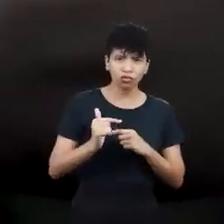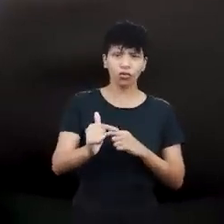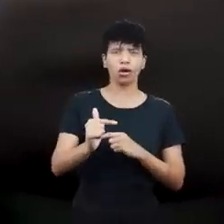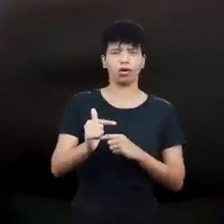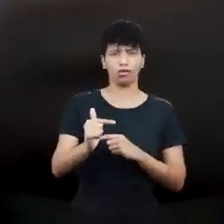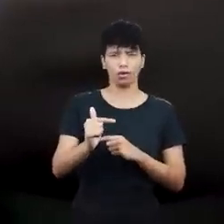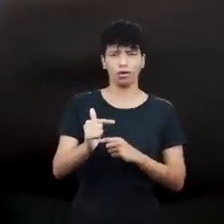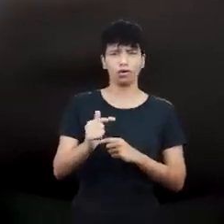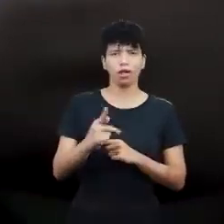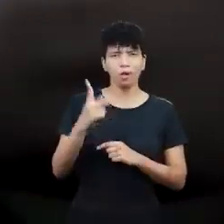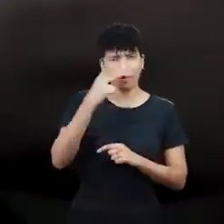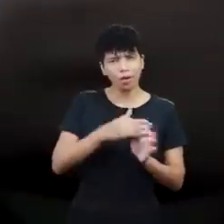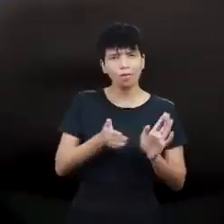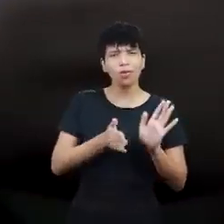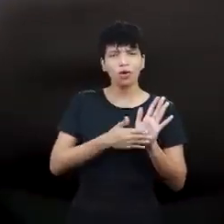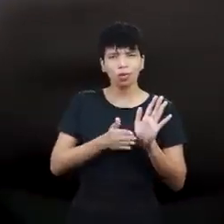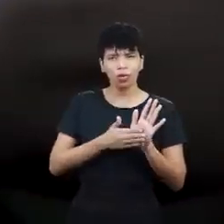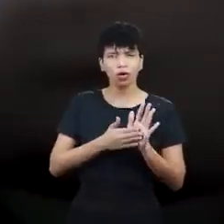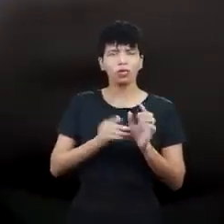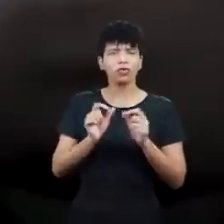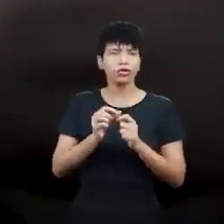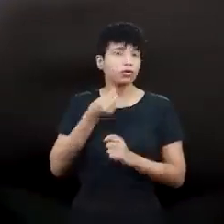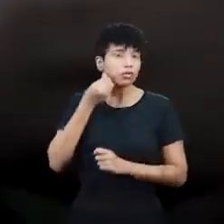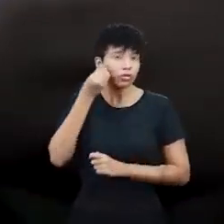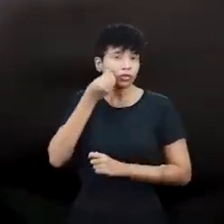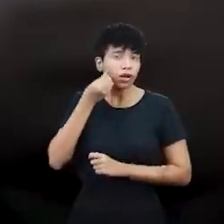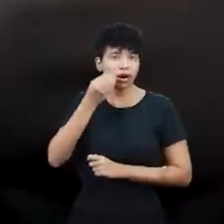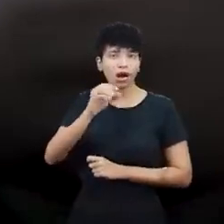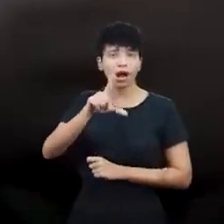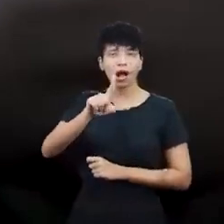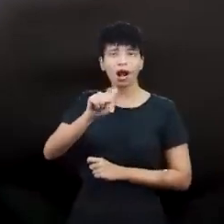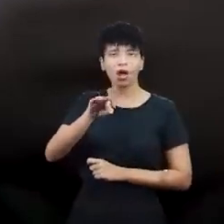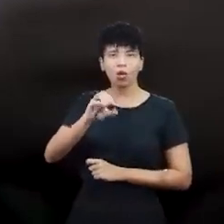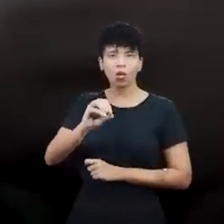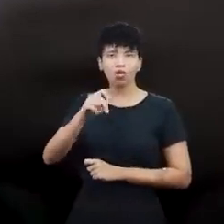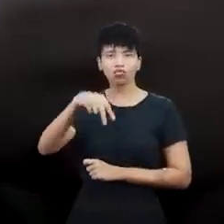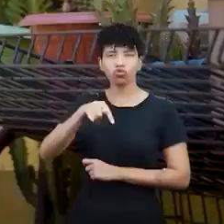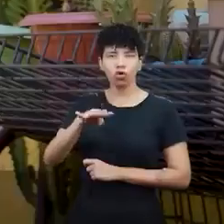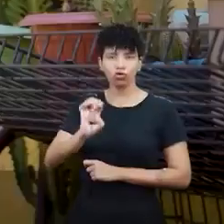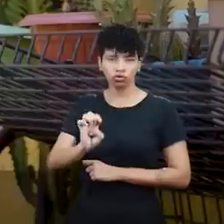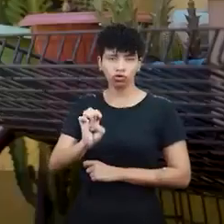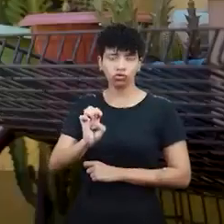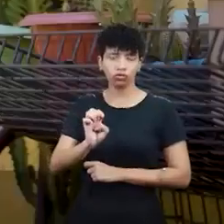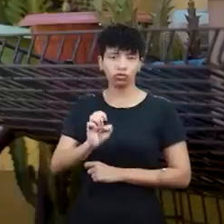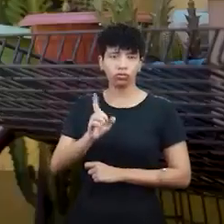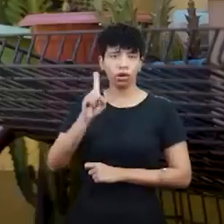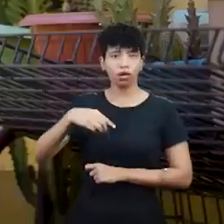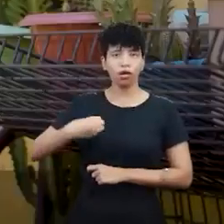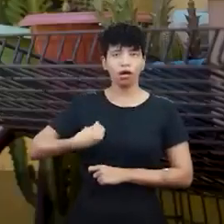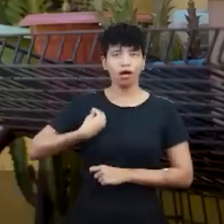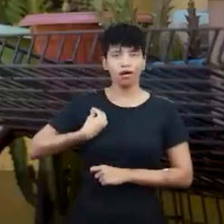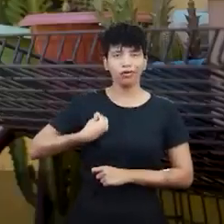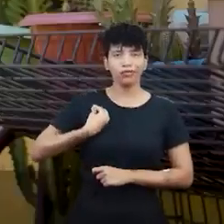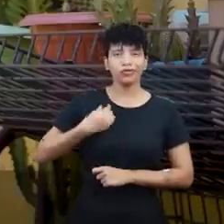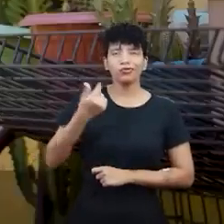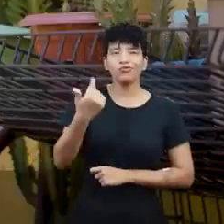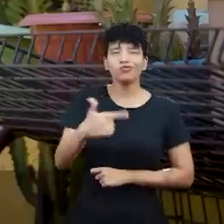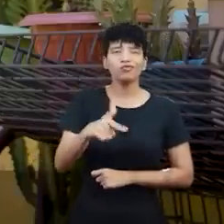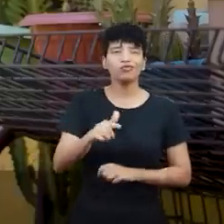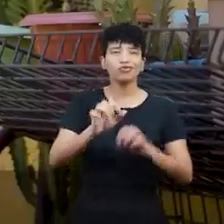mesma lógica. Inclusive, serviu de experiência para o Lagoa do Norte, que foi feito por nós. Era a vida sem